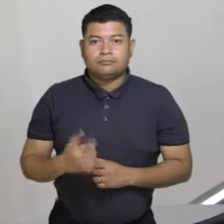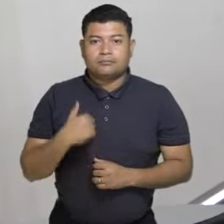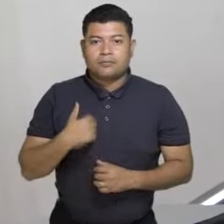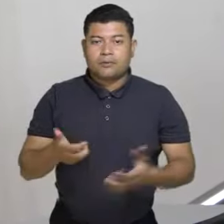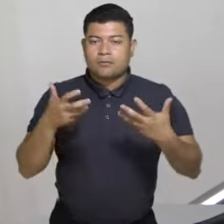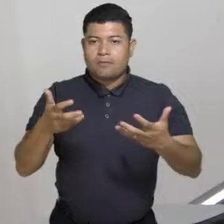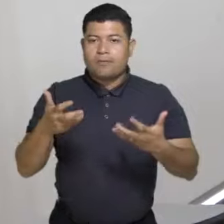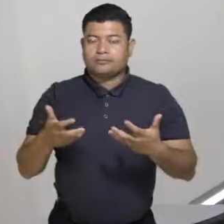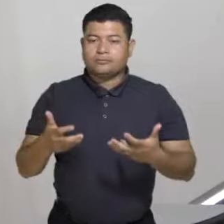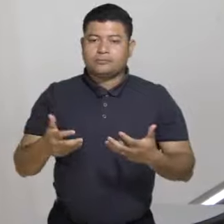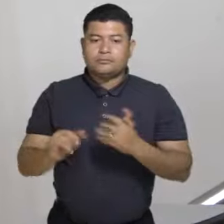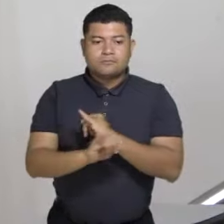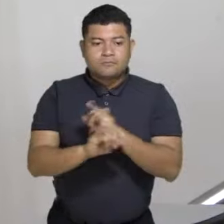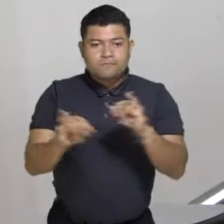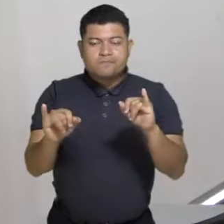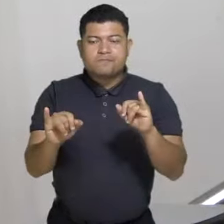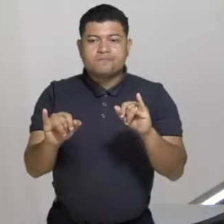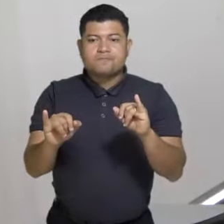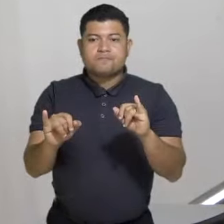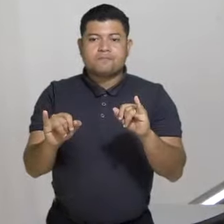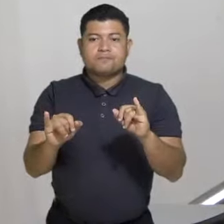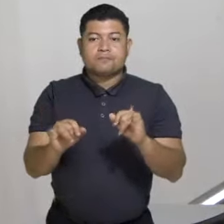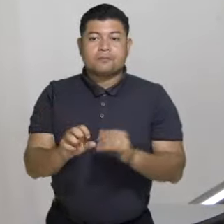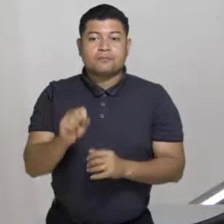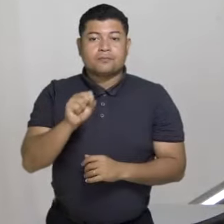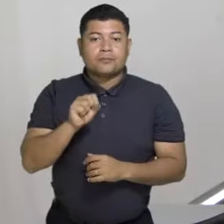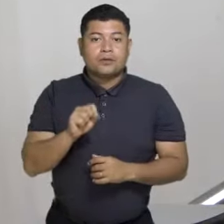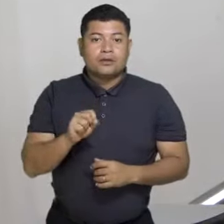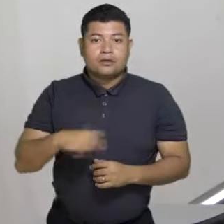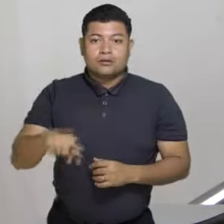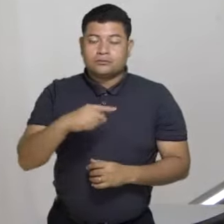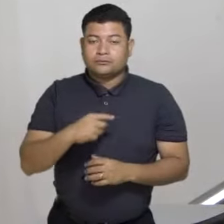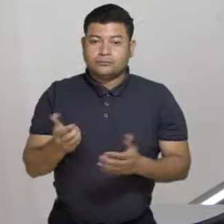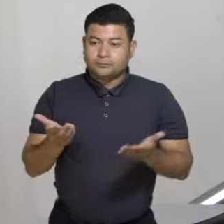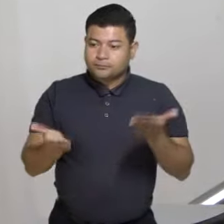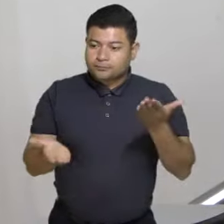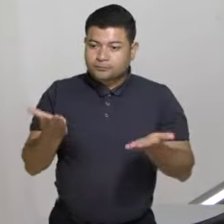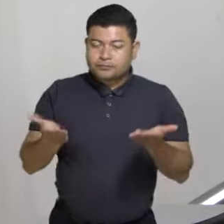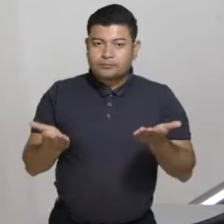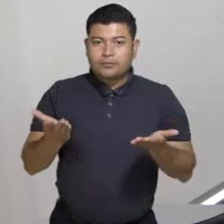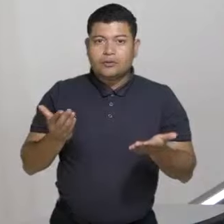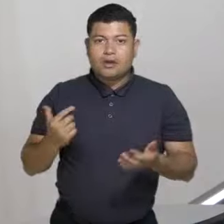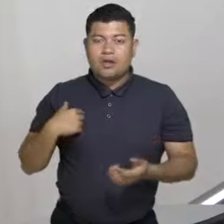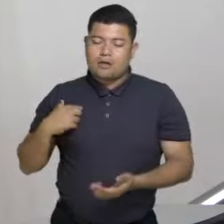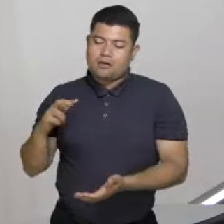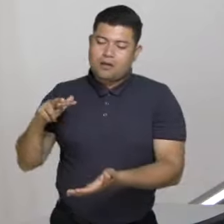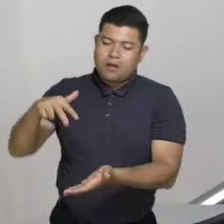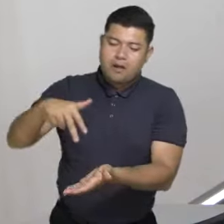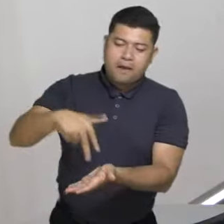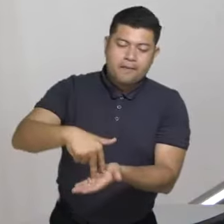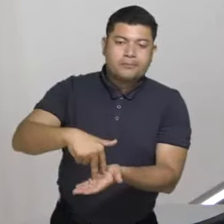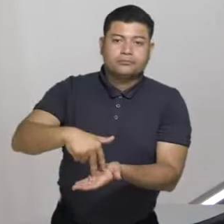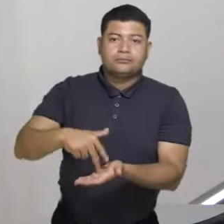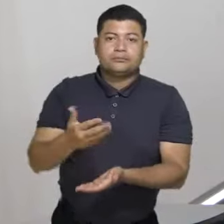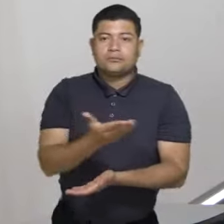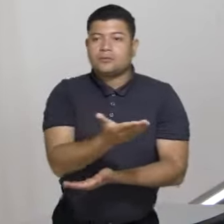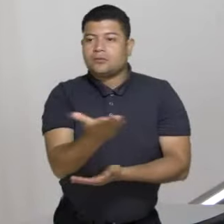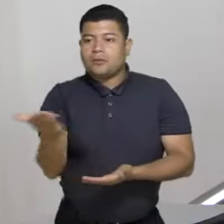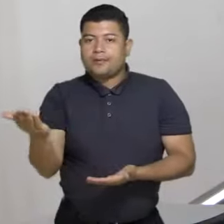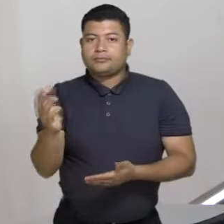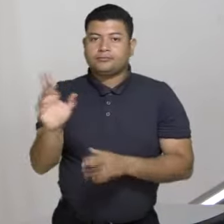dizer que ser coerente não é vir aqui dizer para as